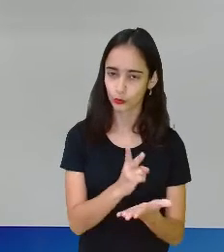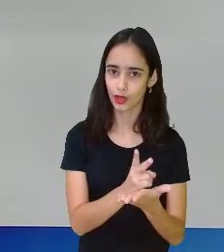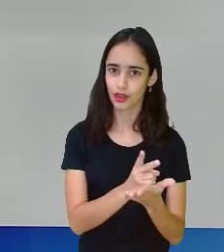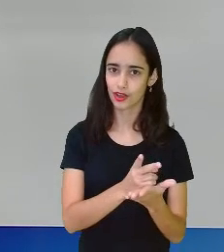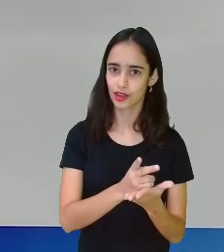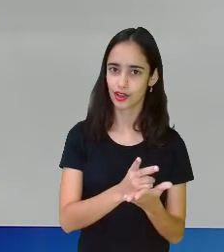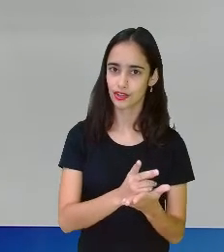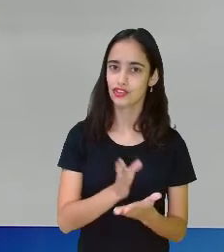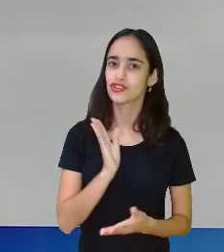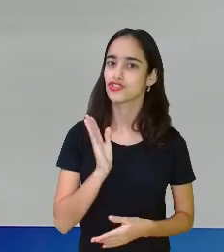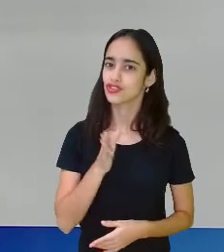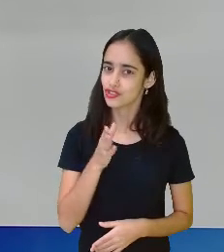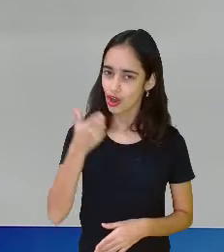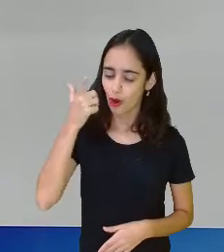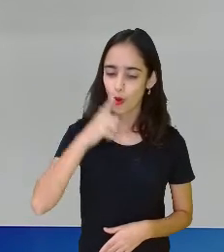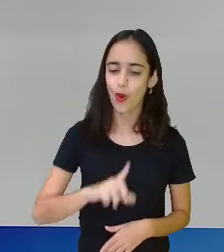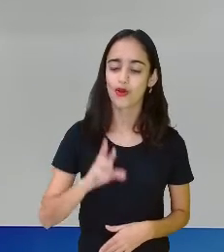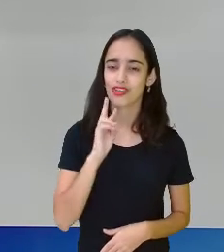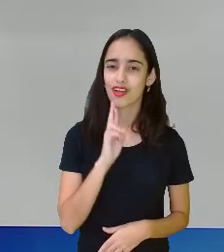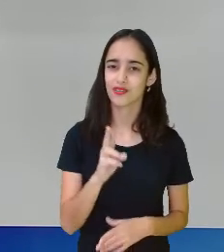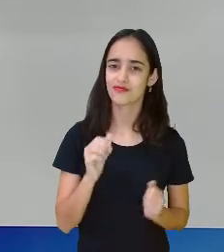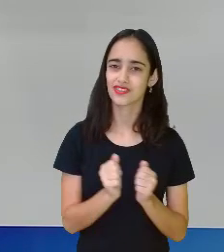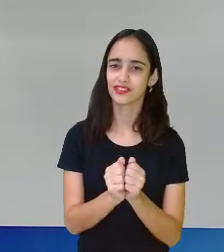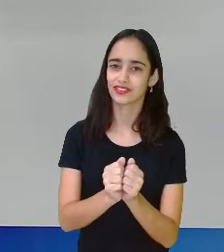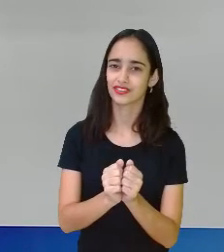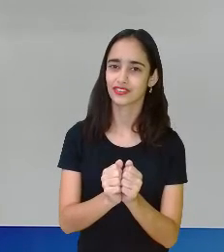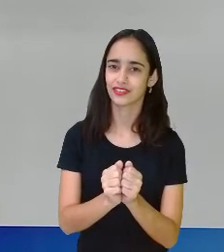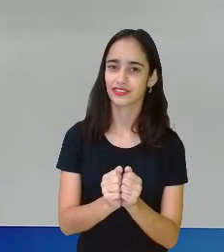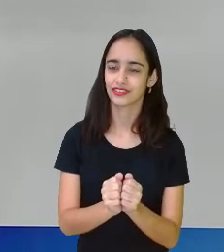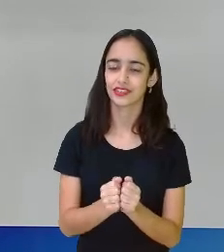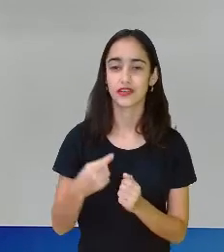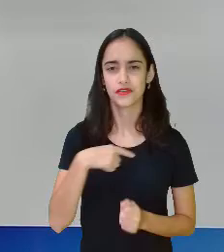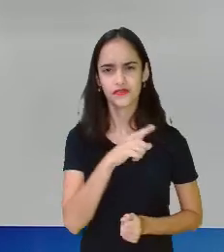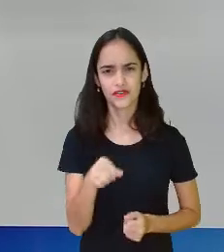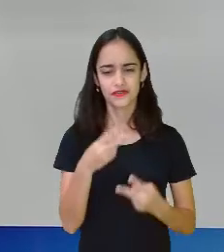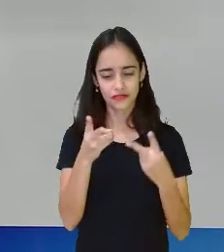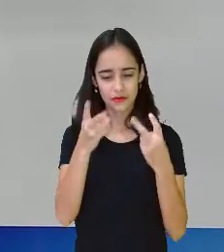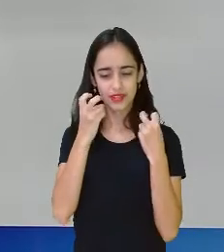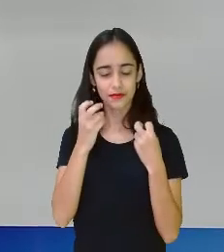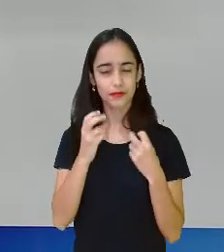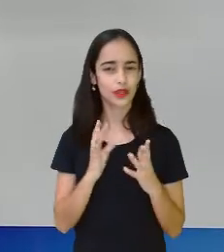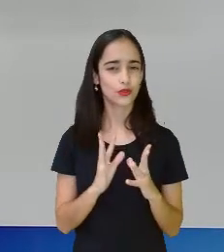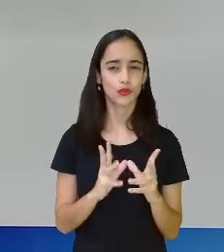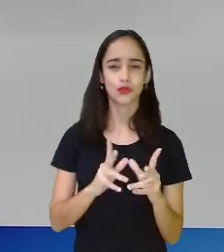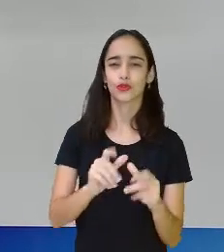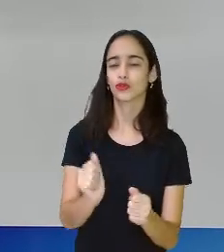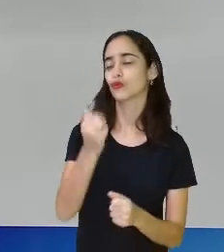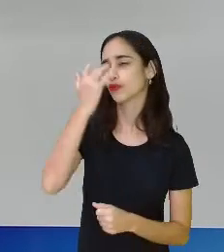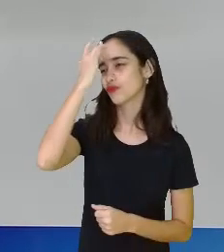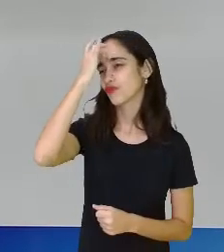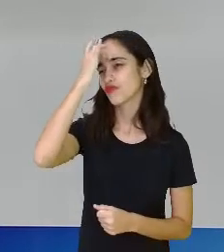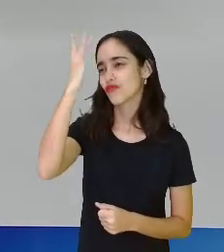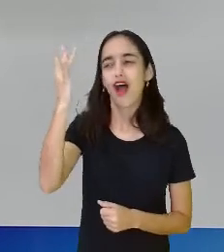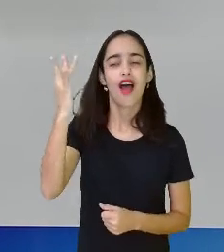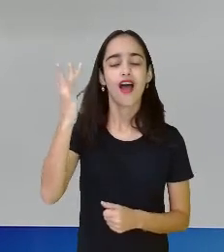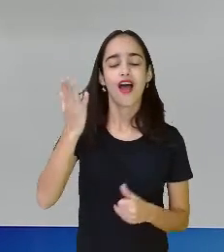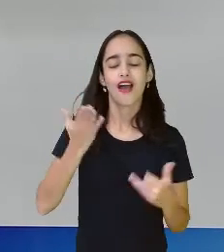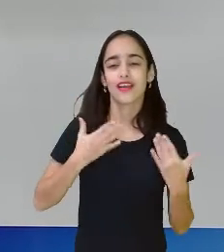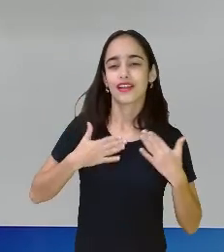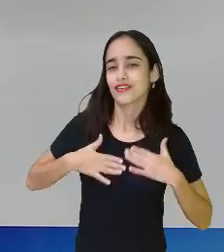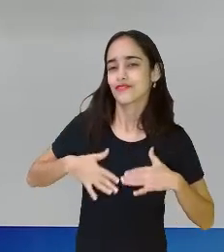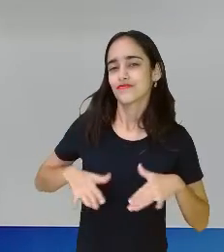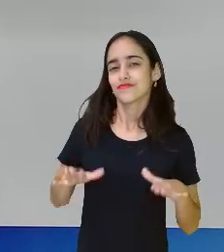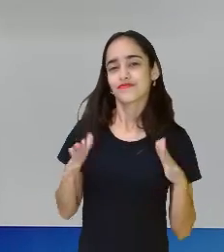gente responder junto os problemas. Vocês vão ver que é tudo muito tranquilo, muito fofinho e